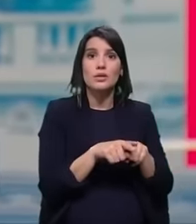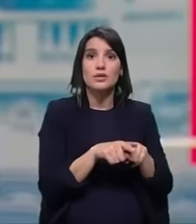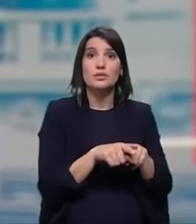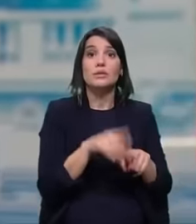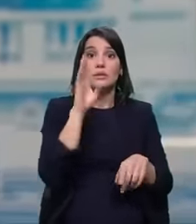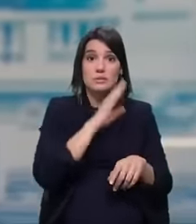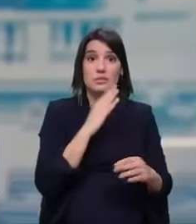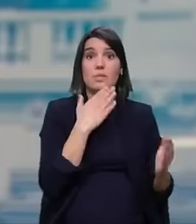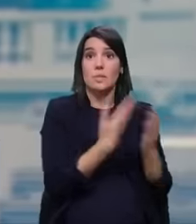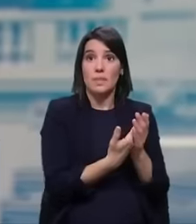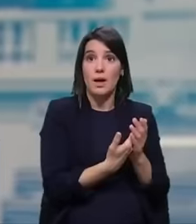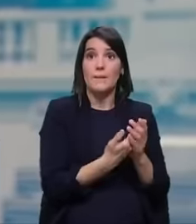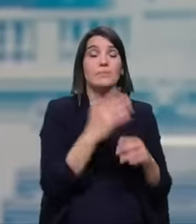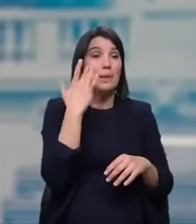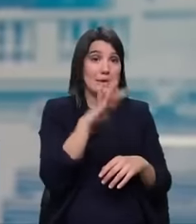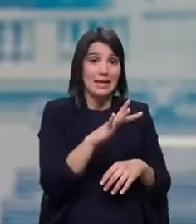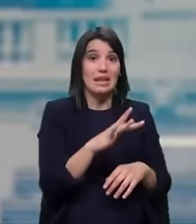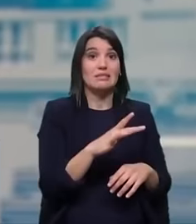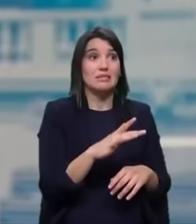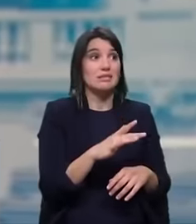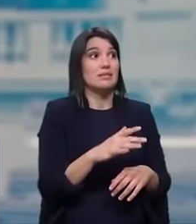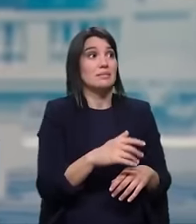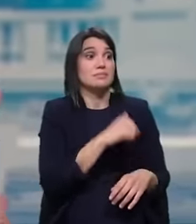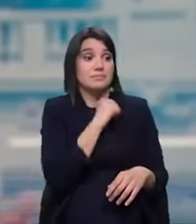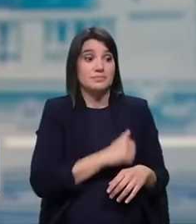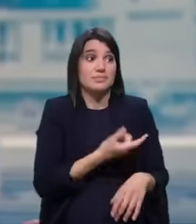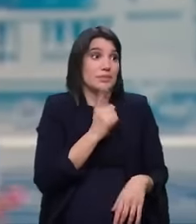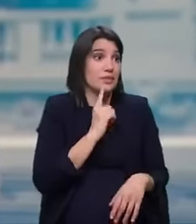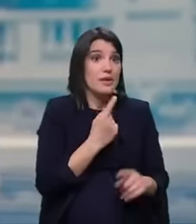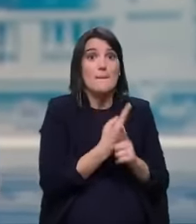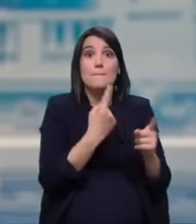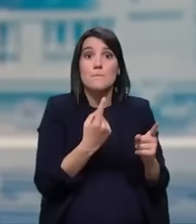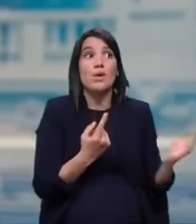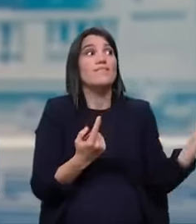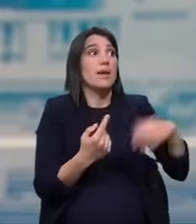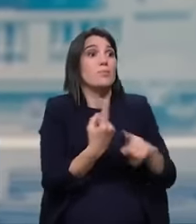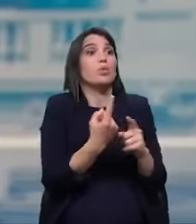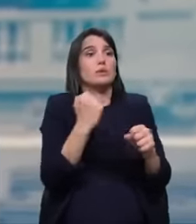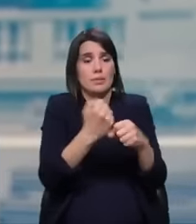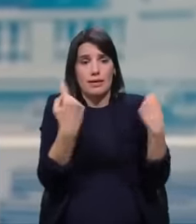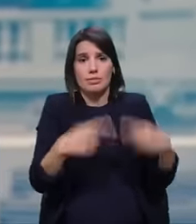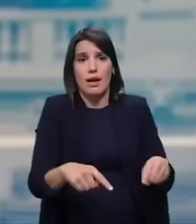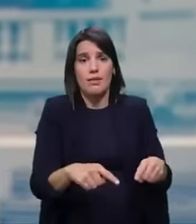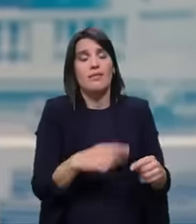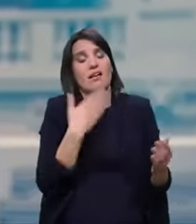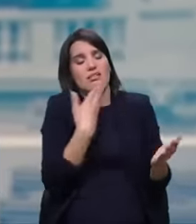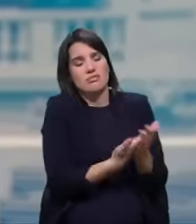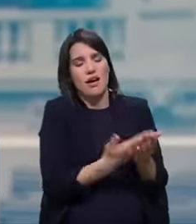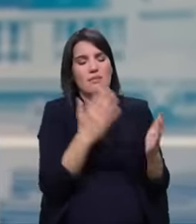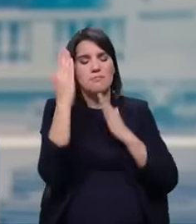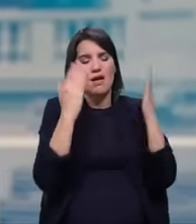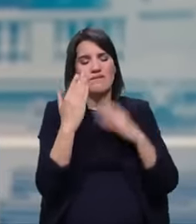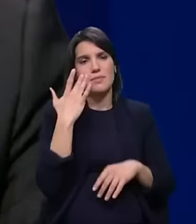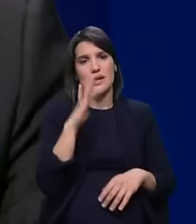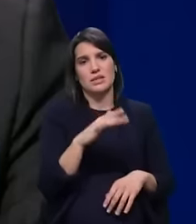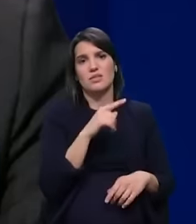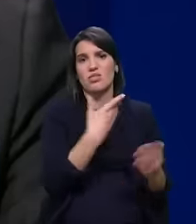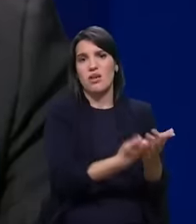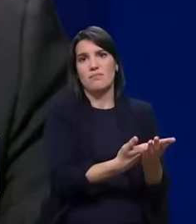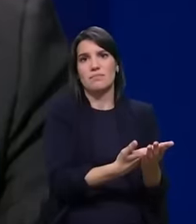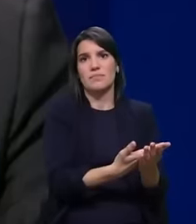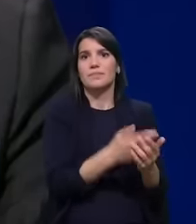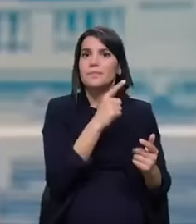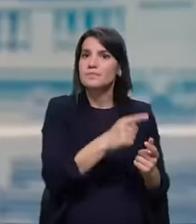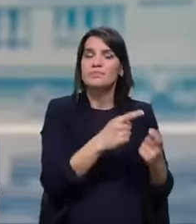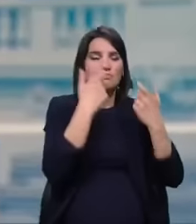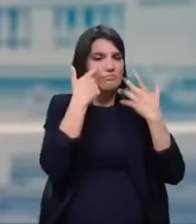que promovem a imigração clandestina, e ela vem porque há trabalho, são políticas que favorecem as máfias da imigração. André Ventura, e esse é o maior